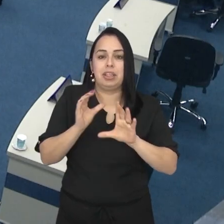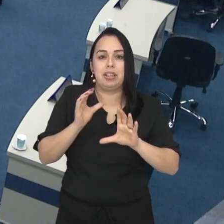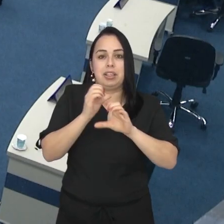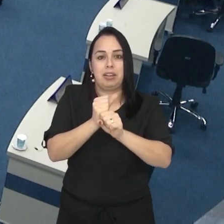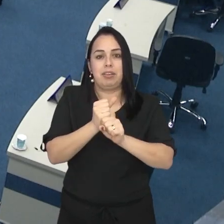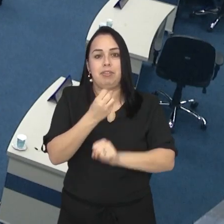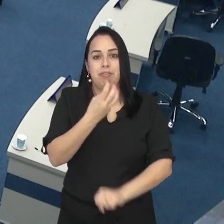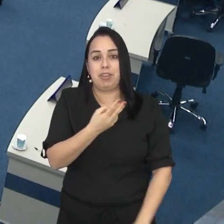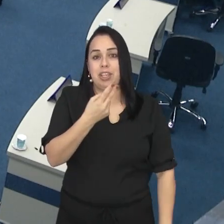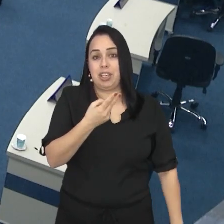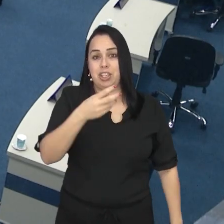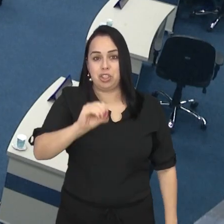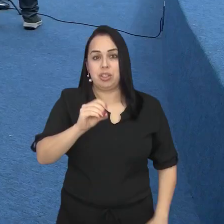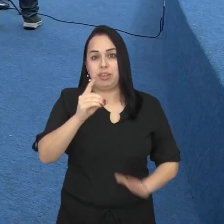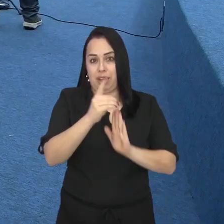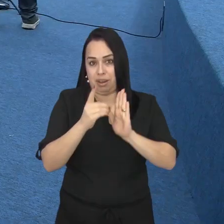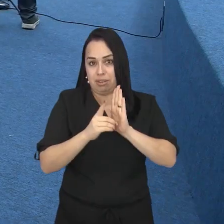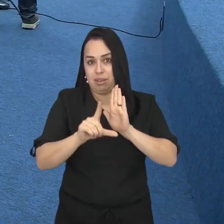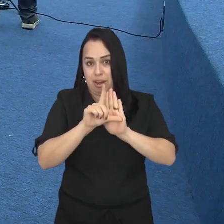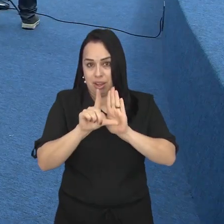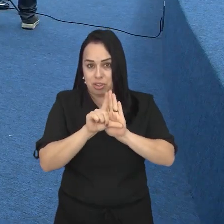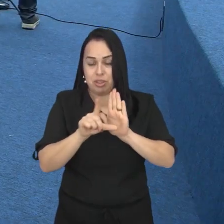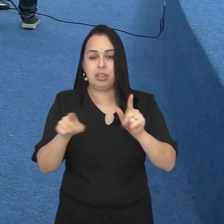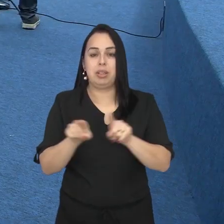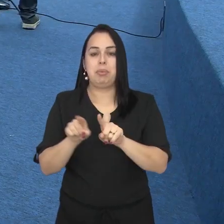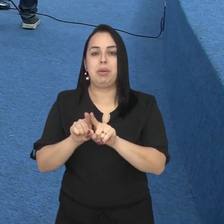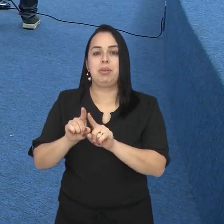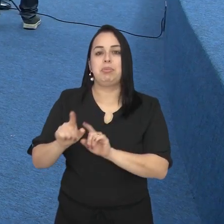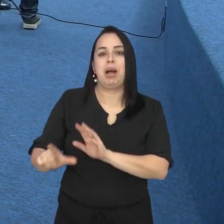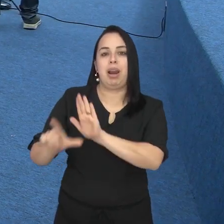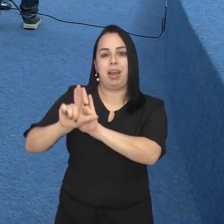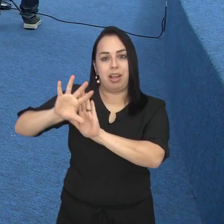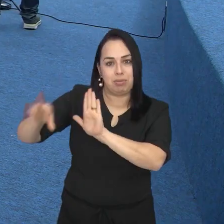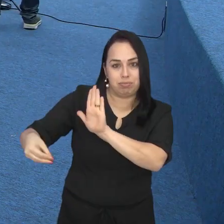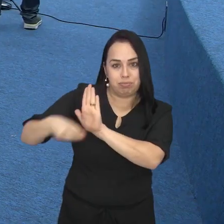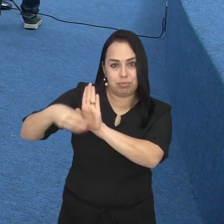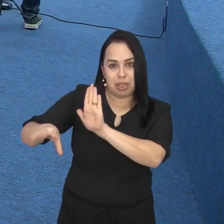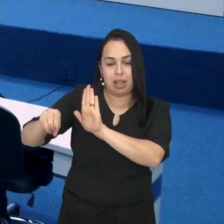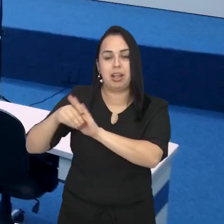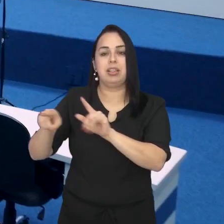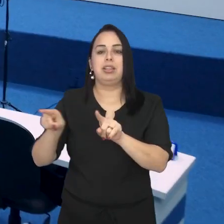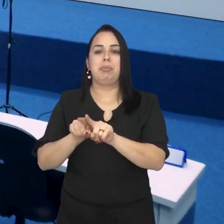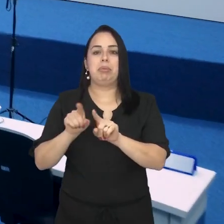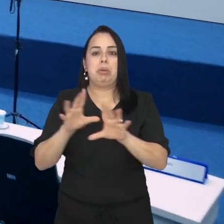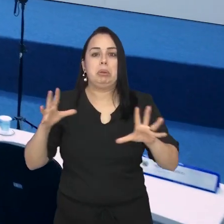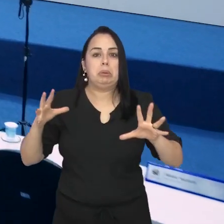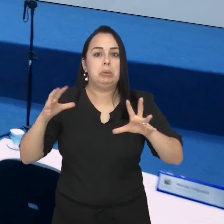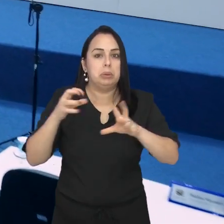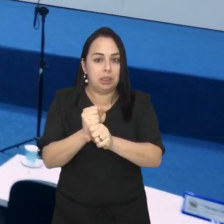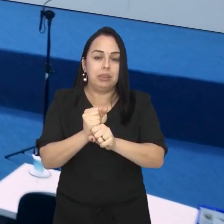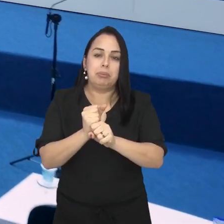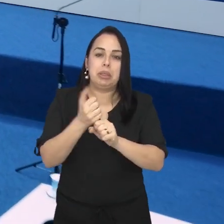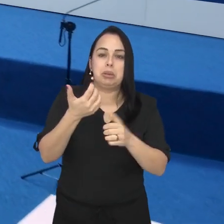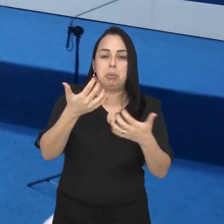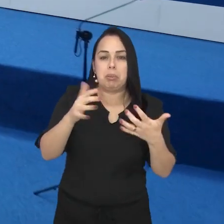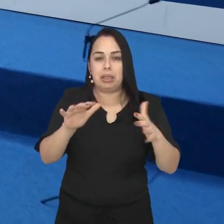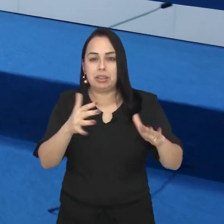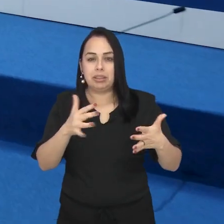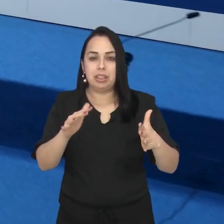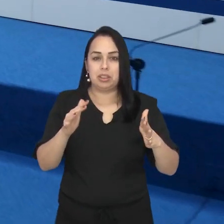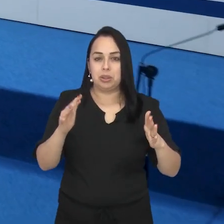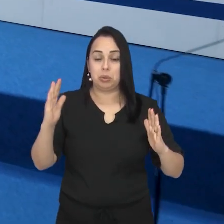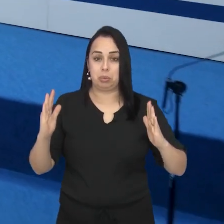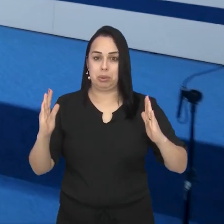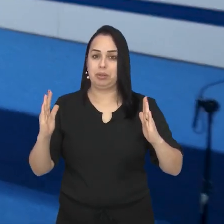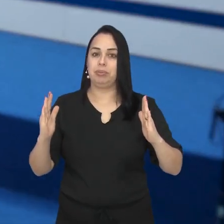contabilizaram 20 decretos legislativos, uma emenda à lei orgânica e uma resolução. No total, foram apresentados neste